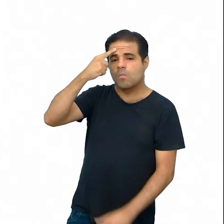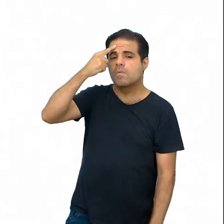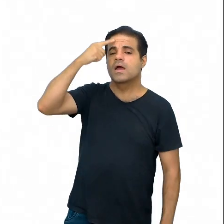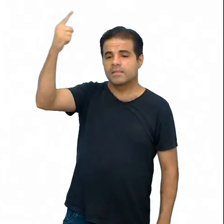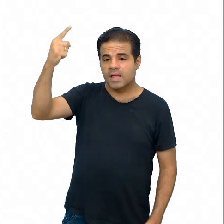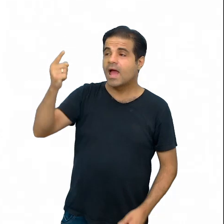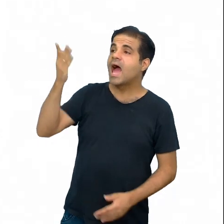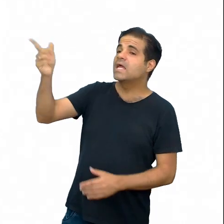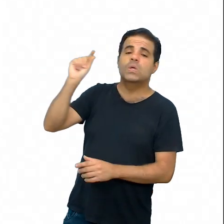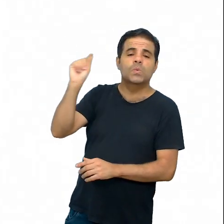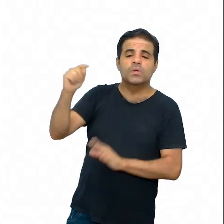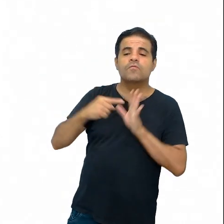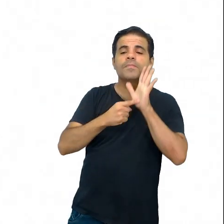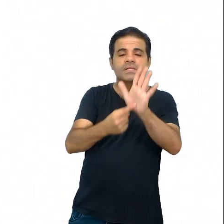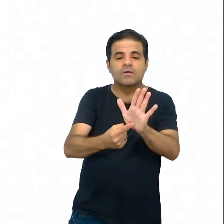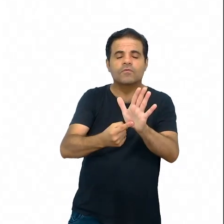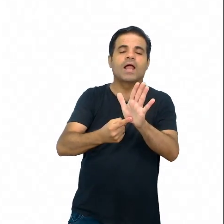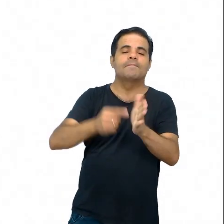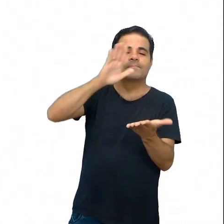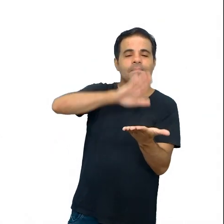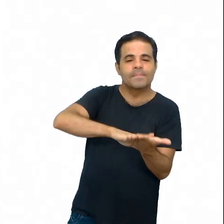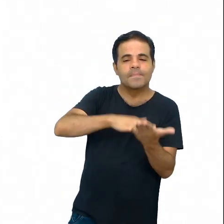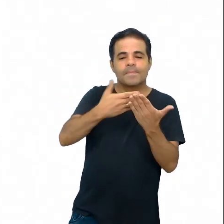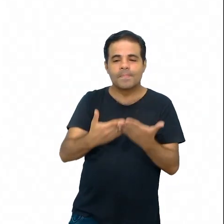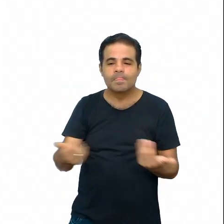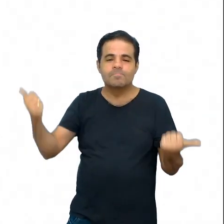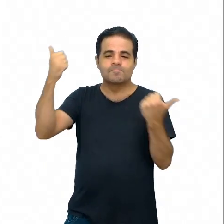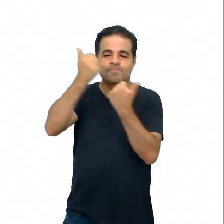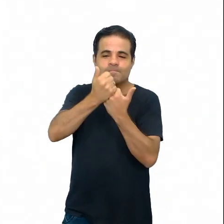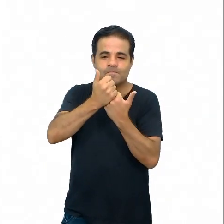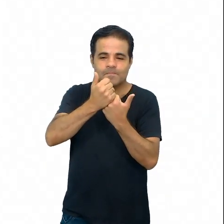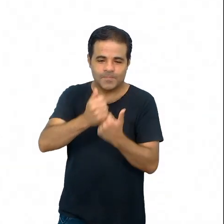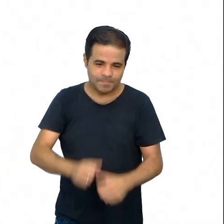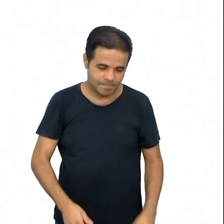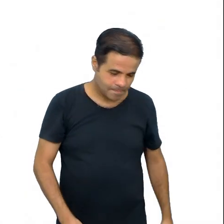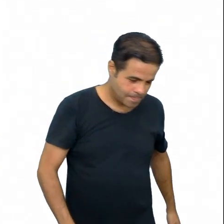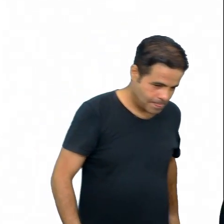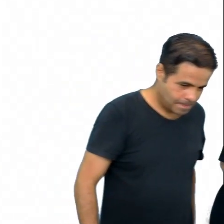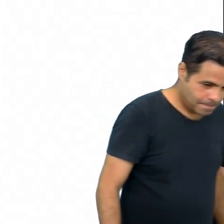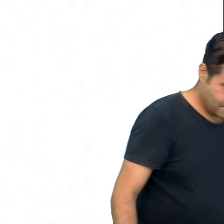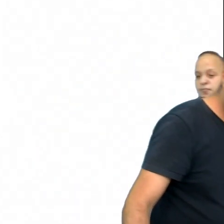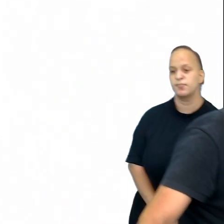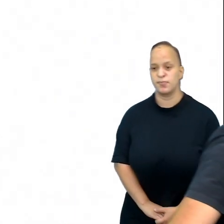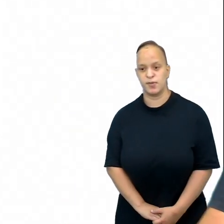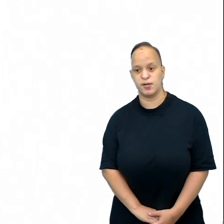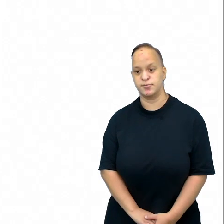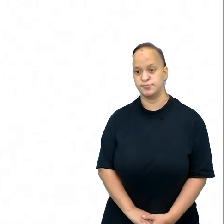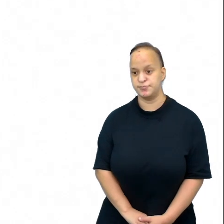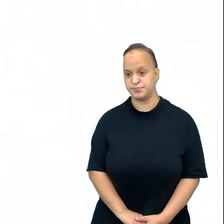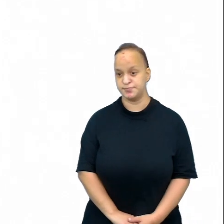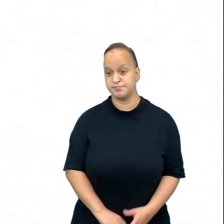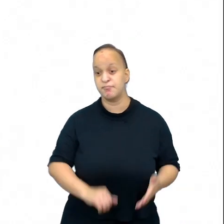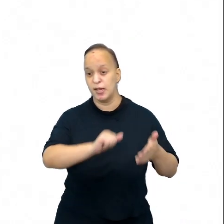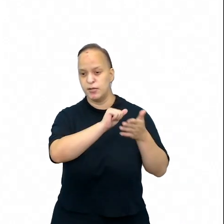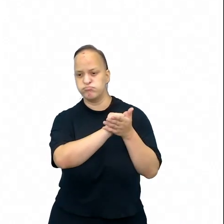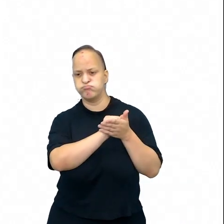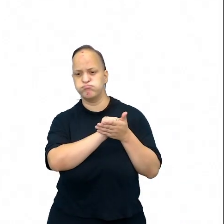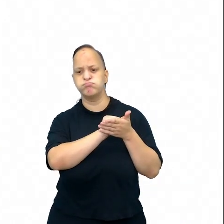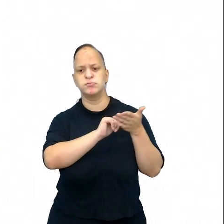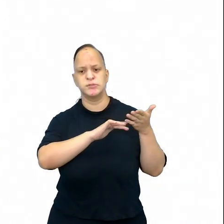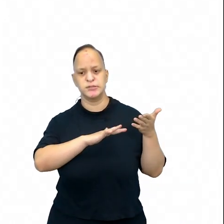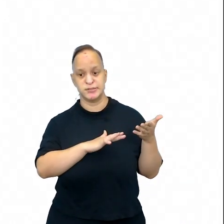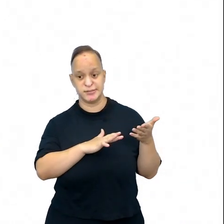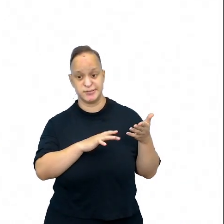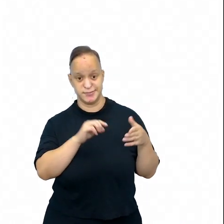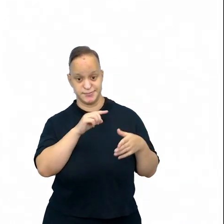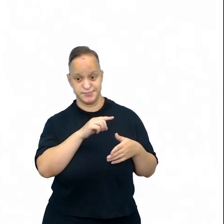ideia. Então, aqui eu vou apresentar de uma forma mais rápida, né, as habilidades, porque essas habilidades já estão também no caderno. Aqui